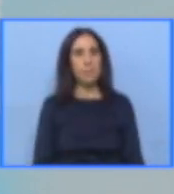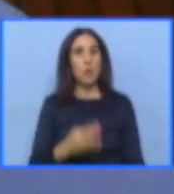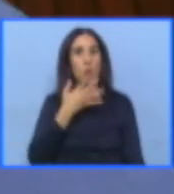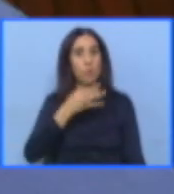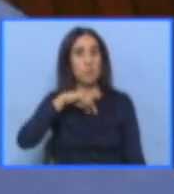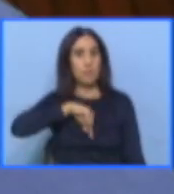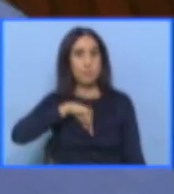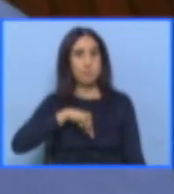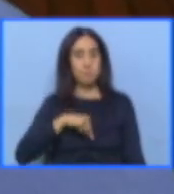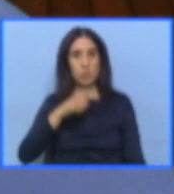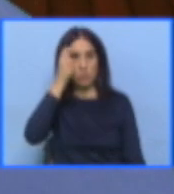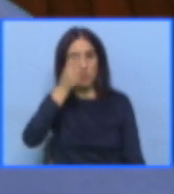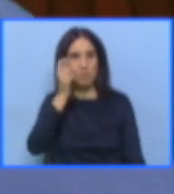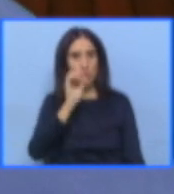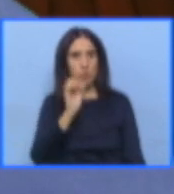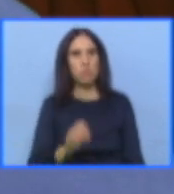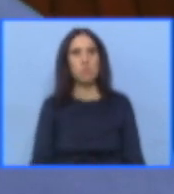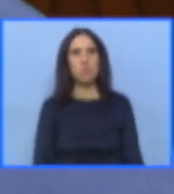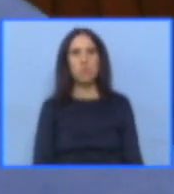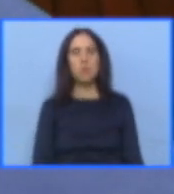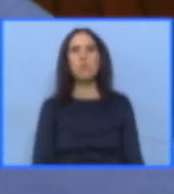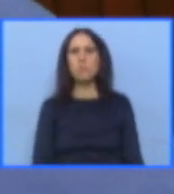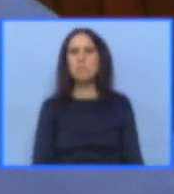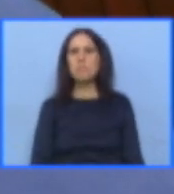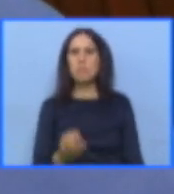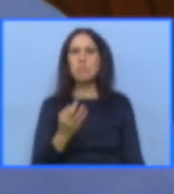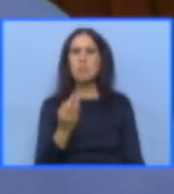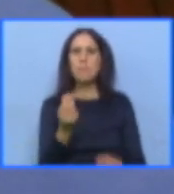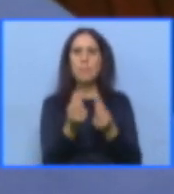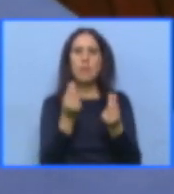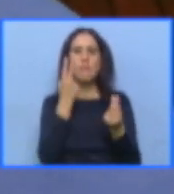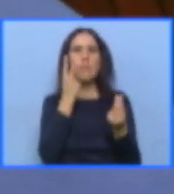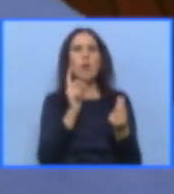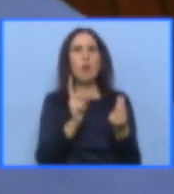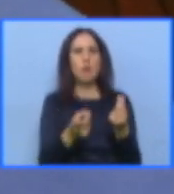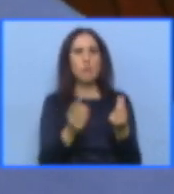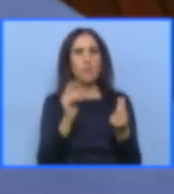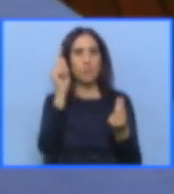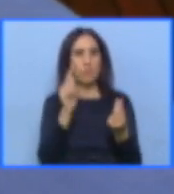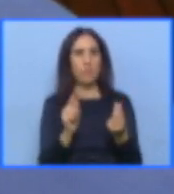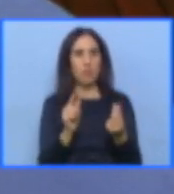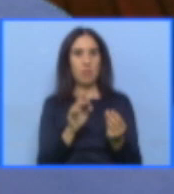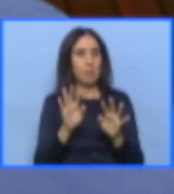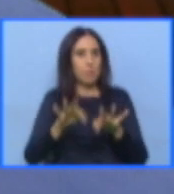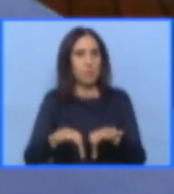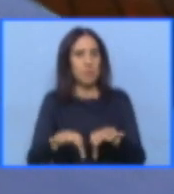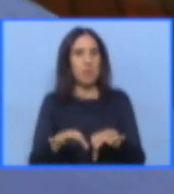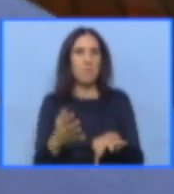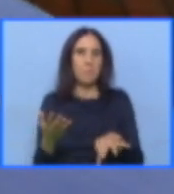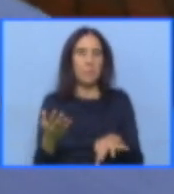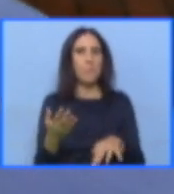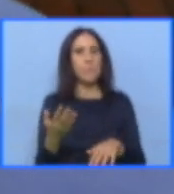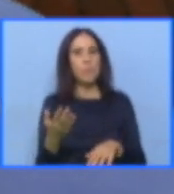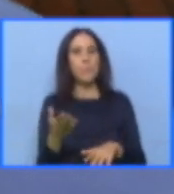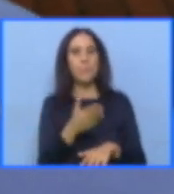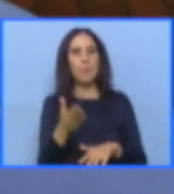mais profundas. Deixou de ser livre na sua maneira de viver a sua fé. Acabou-se. E então,